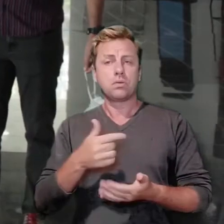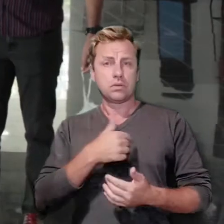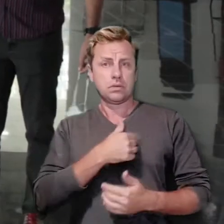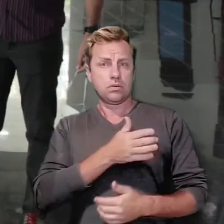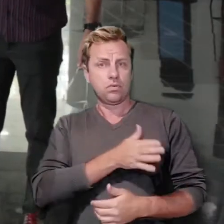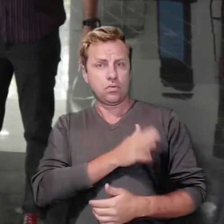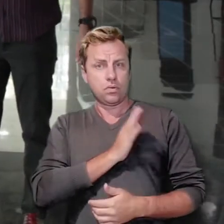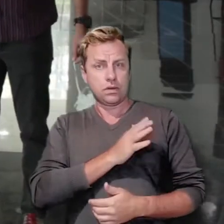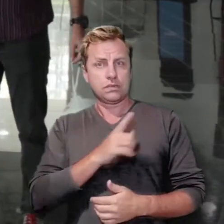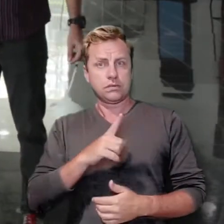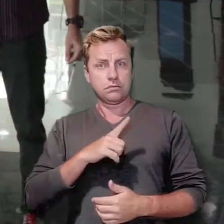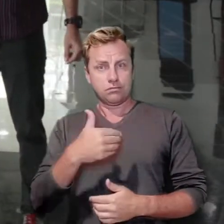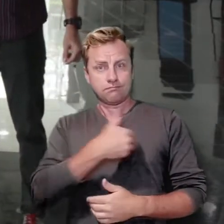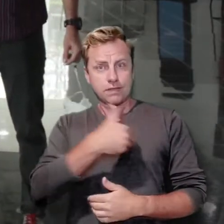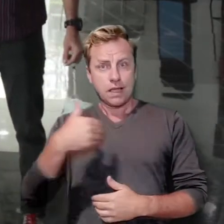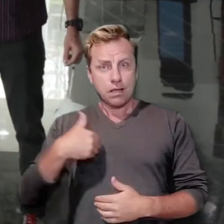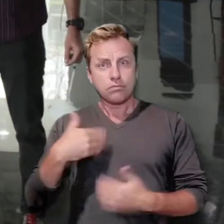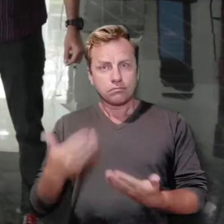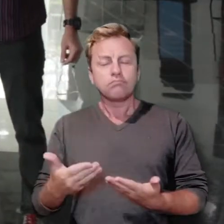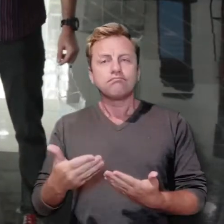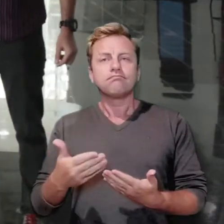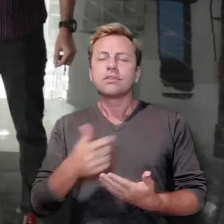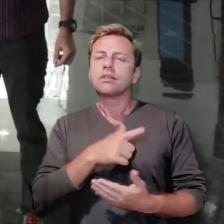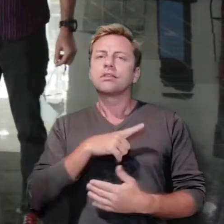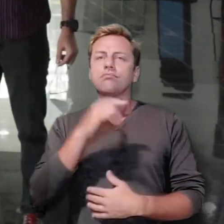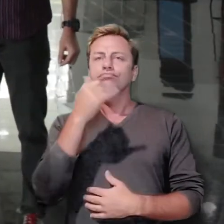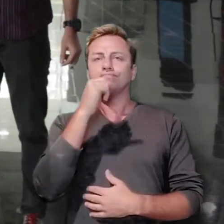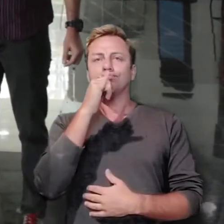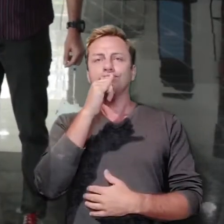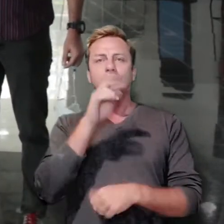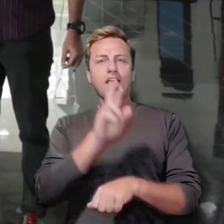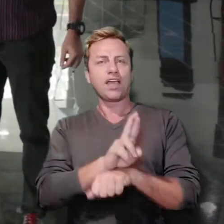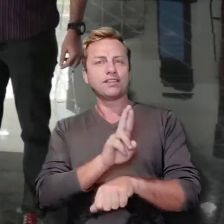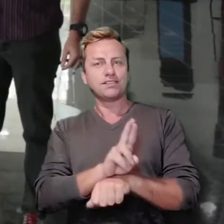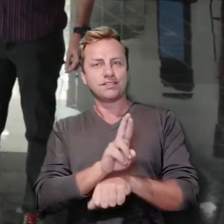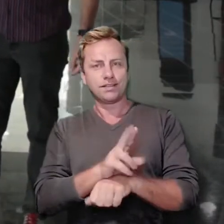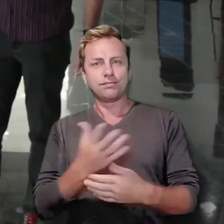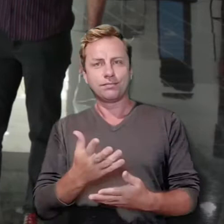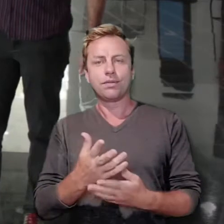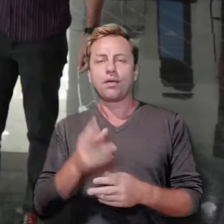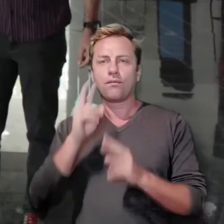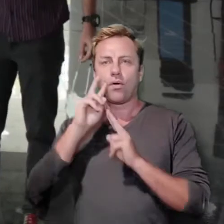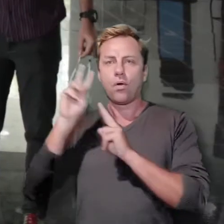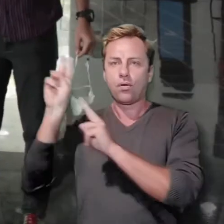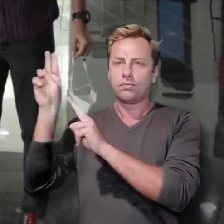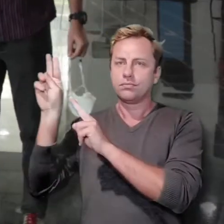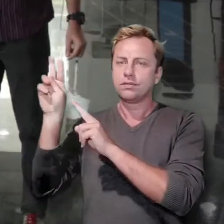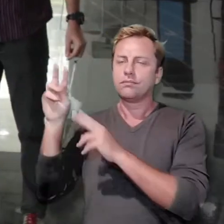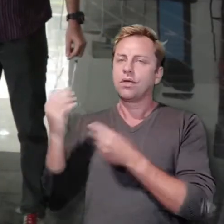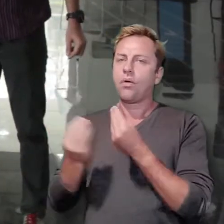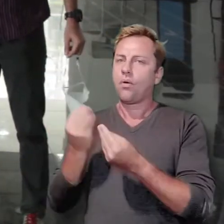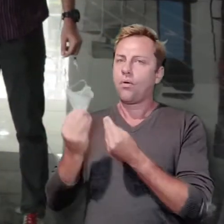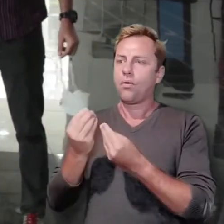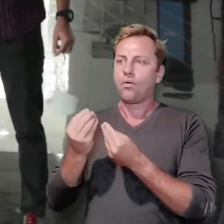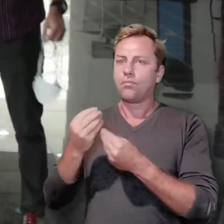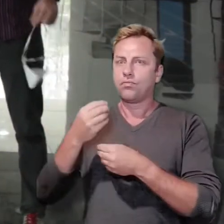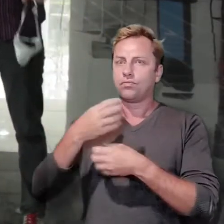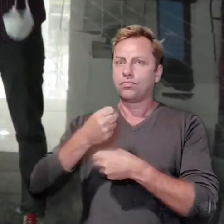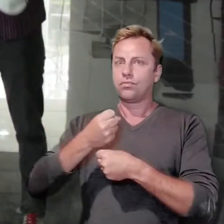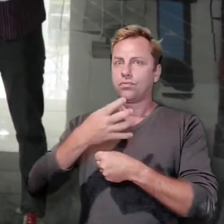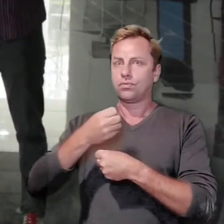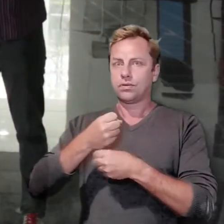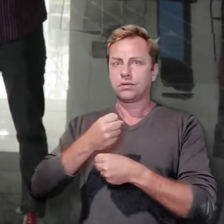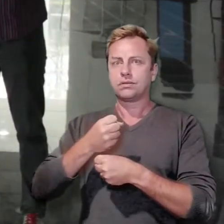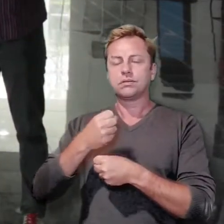ele está saudável, ele funciona com reserva. O que é reserva? Vamos observar aqui um